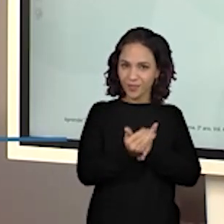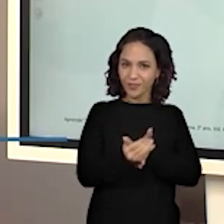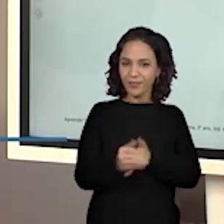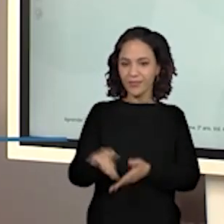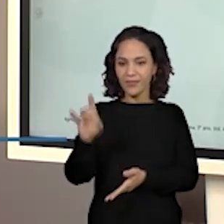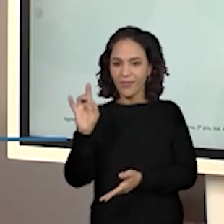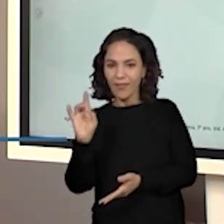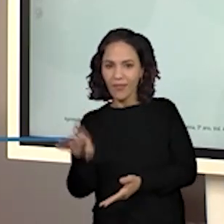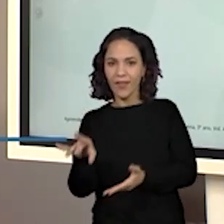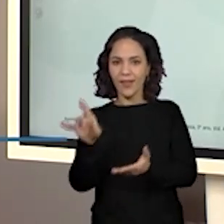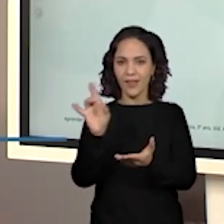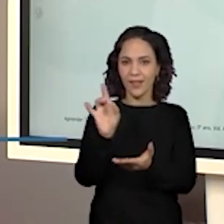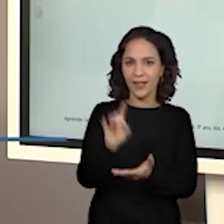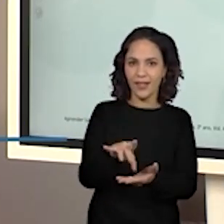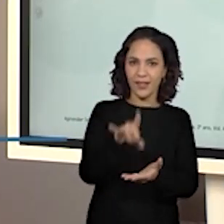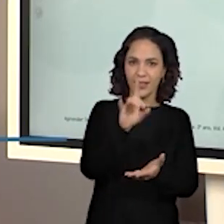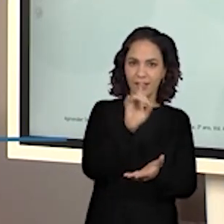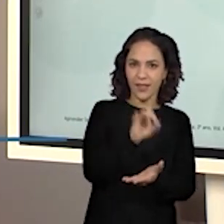sequência em que estudamos isso,